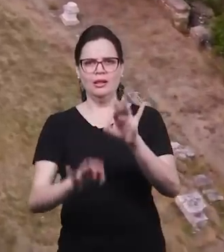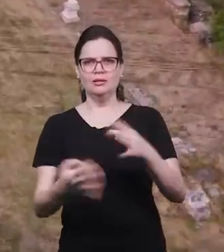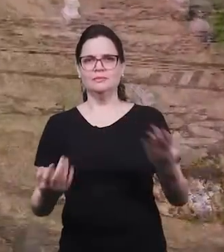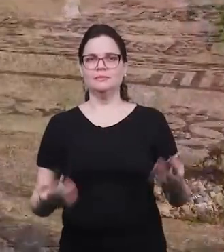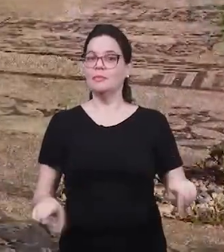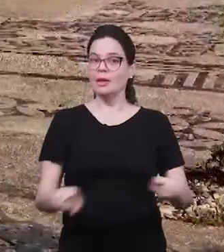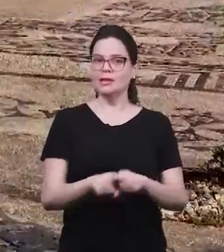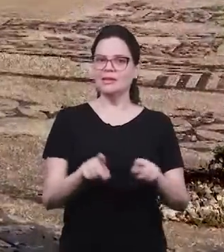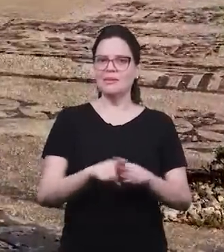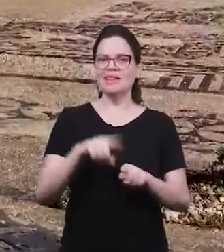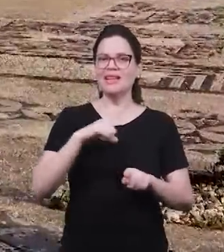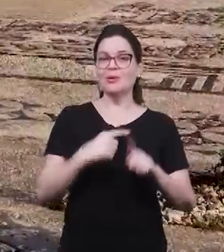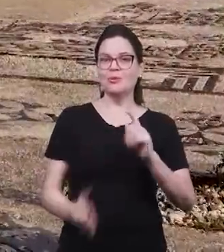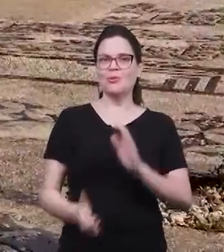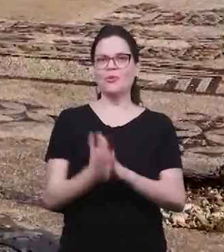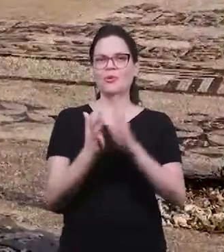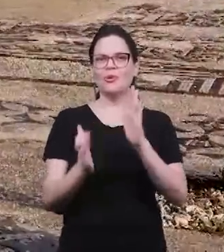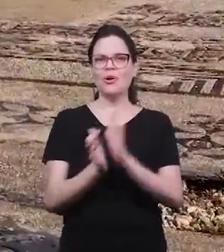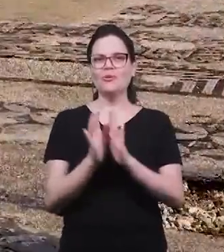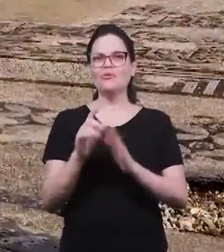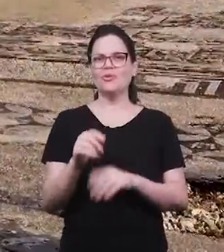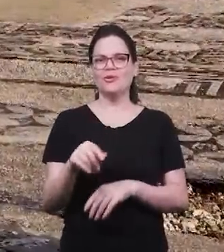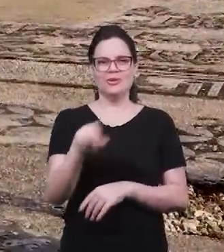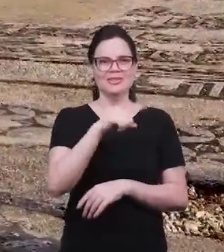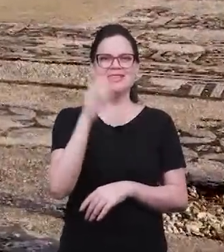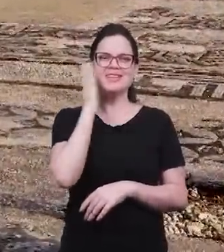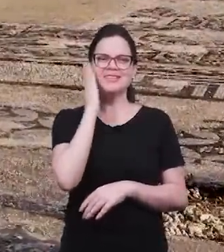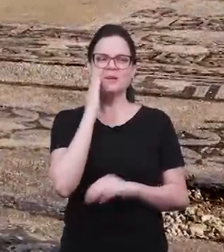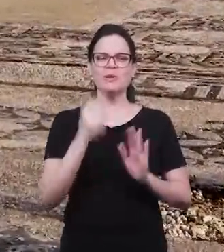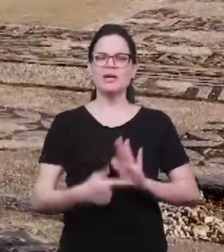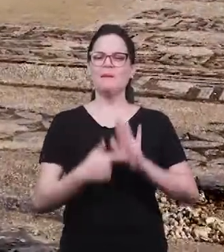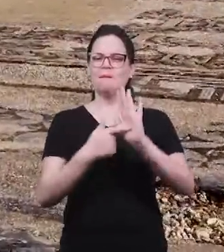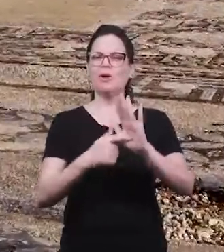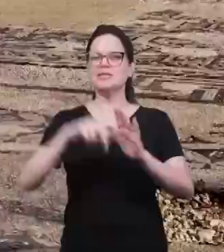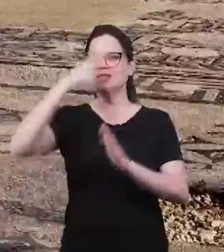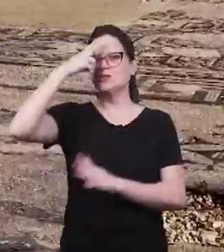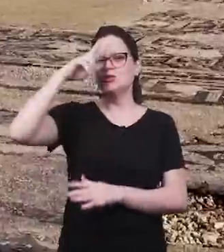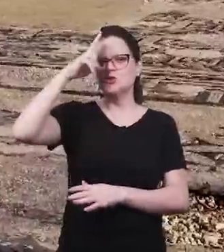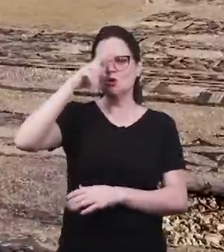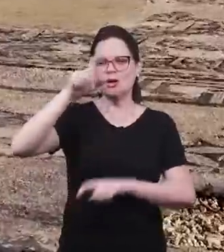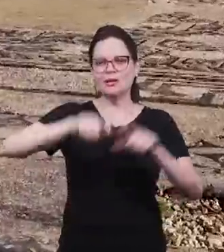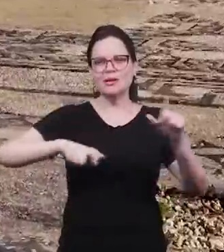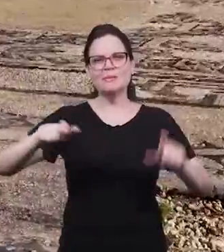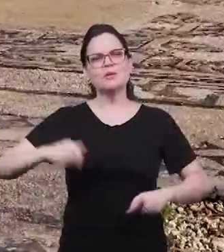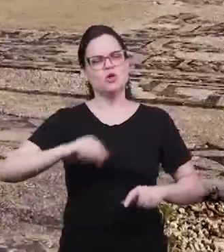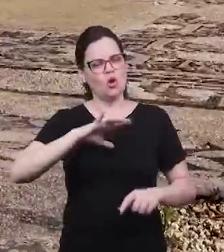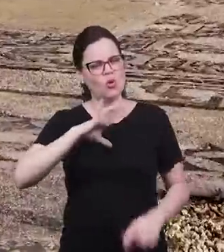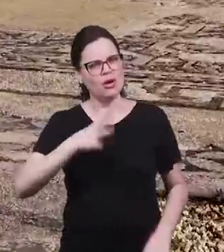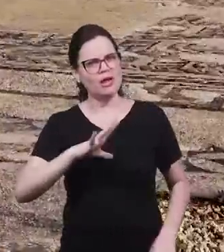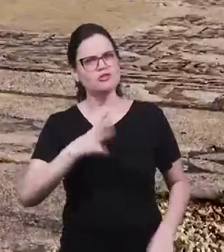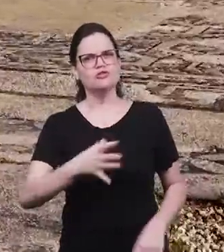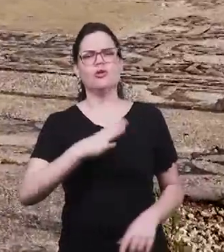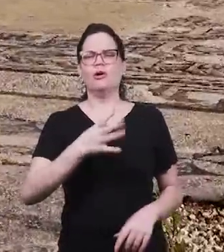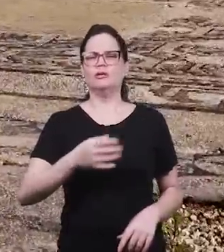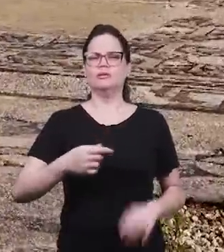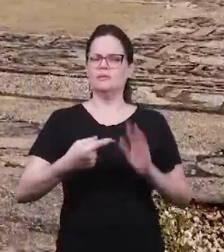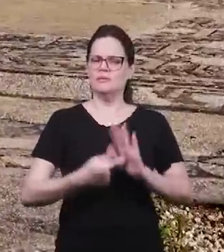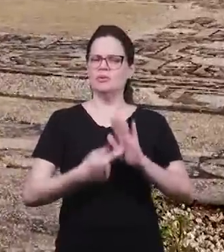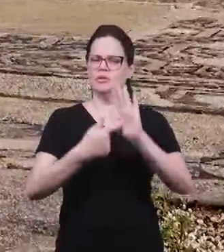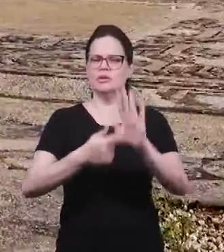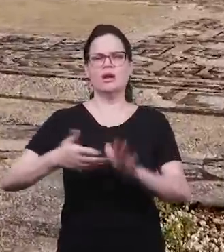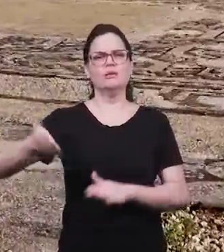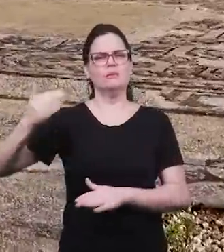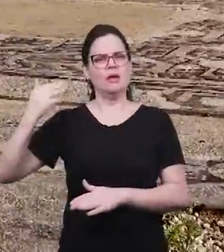essa música que os irmãos tocam básico, a gente não cansa de ouvir, né? Sempre falando de um passado, né?